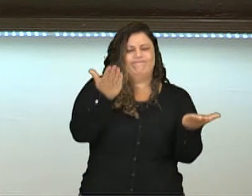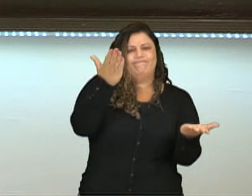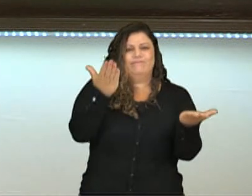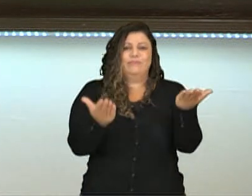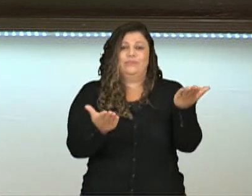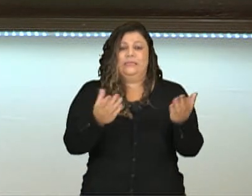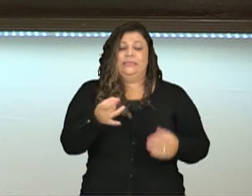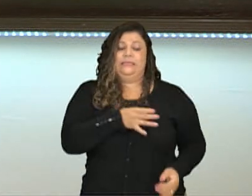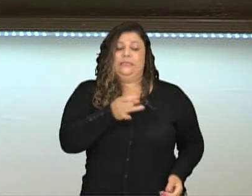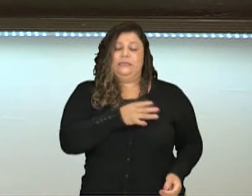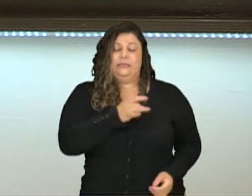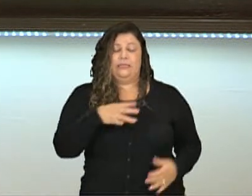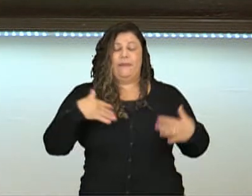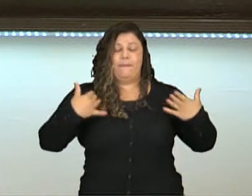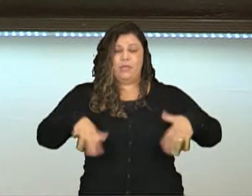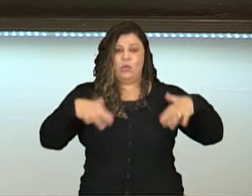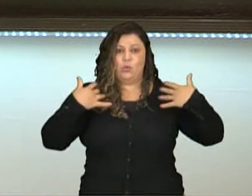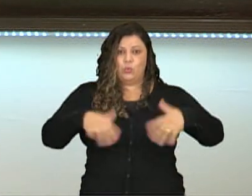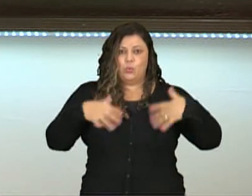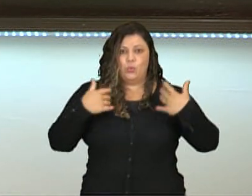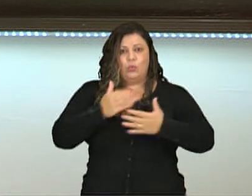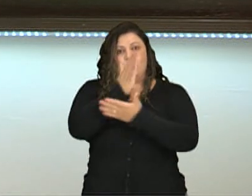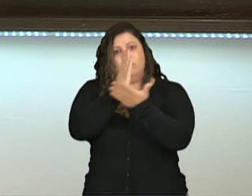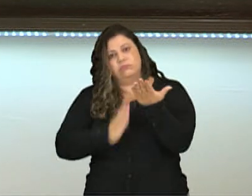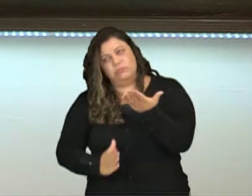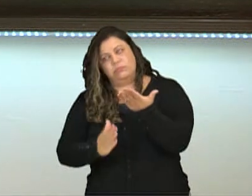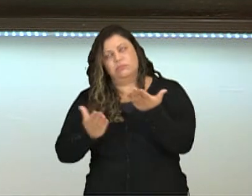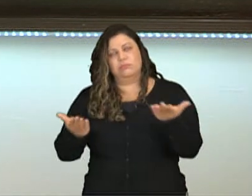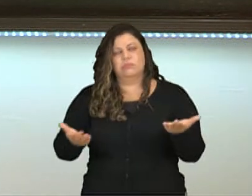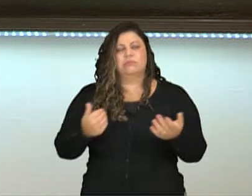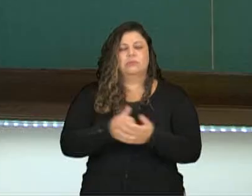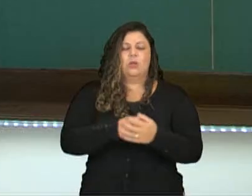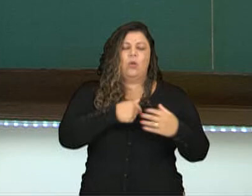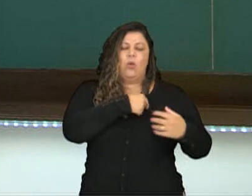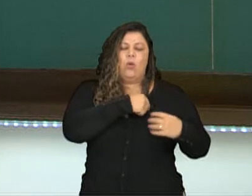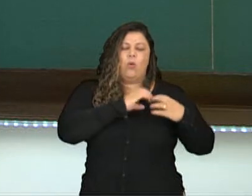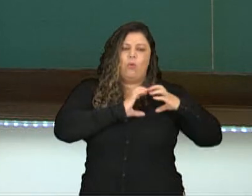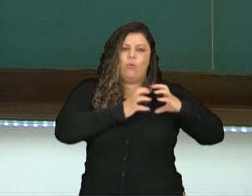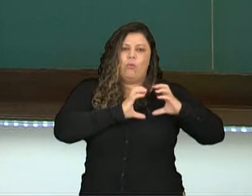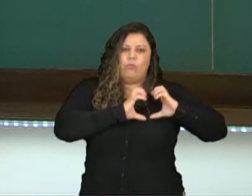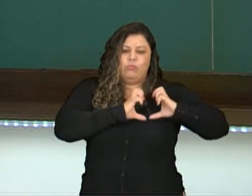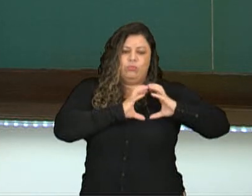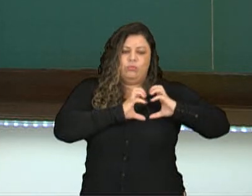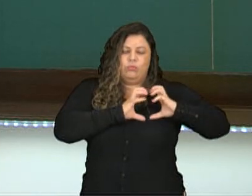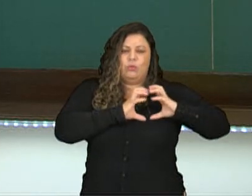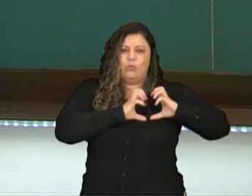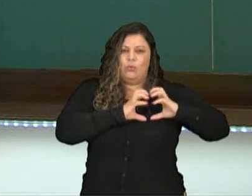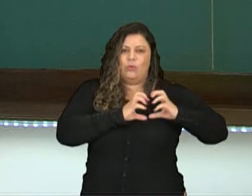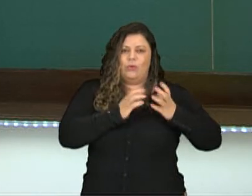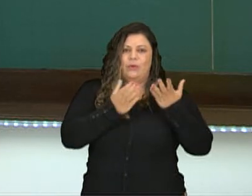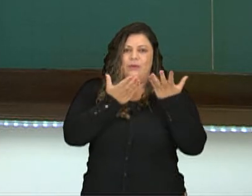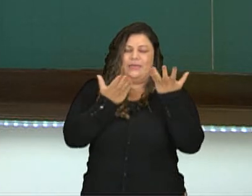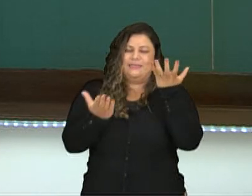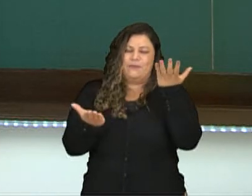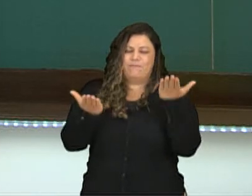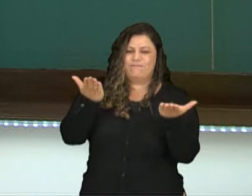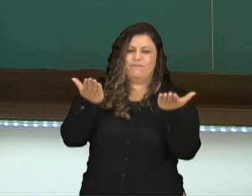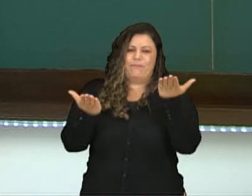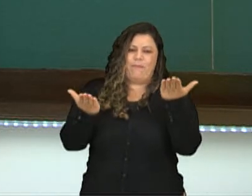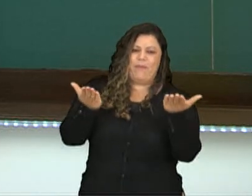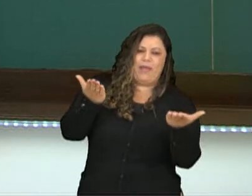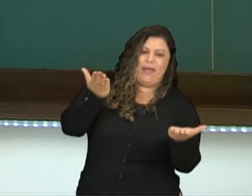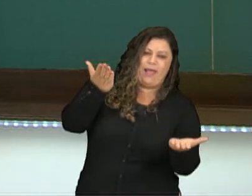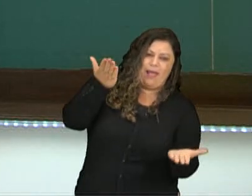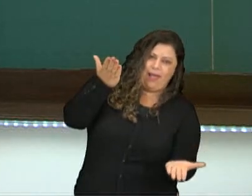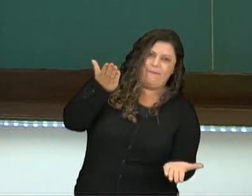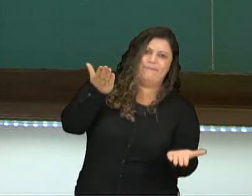passar por esse julgamento. Medo que a balança, o coração pesasse mais que a pena. Medo de quem? Da